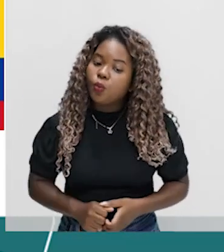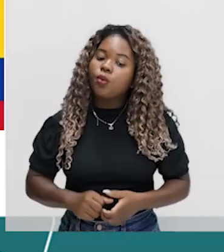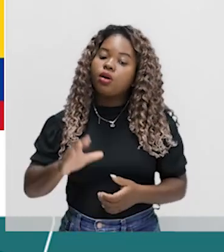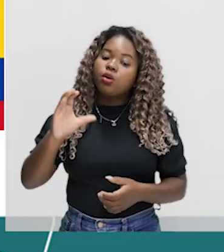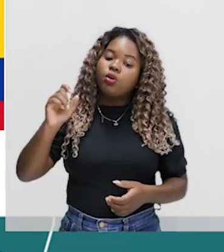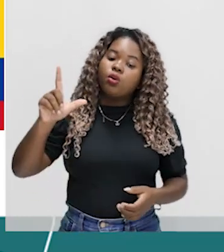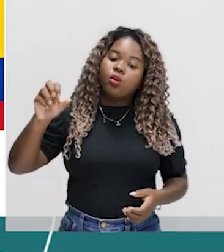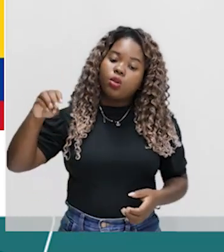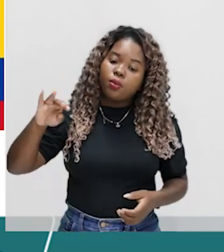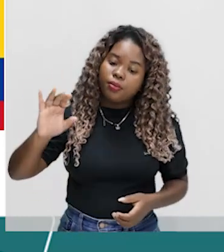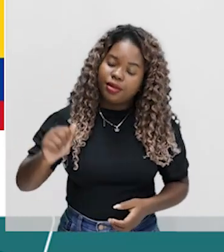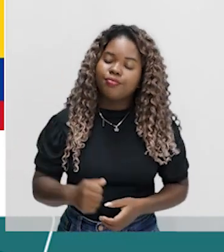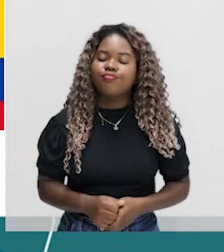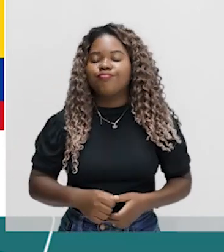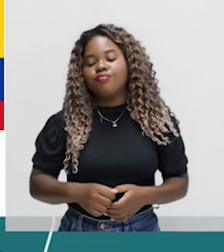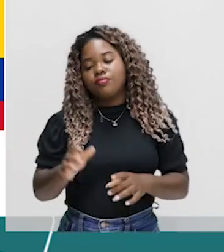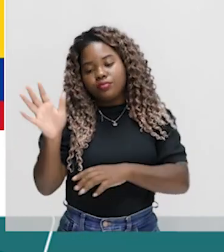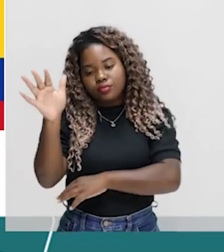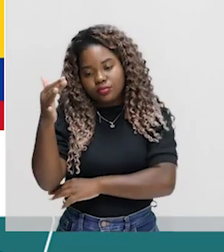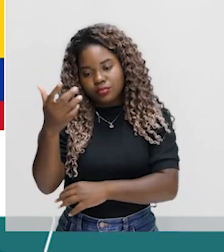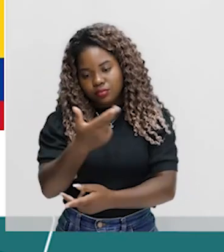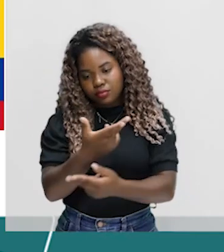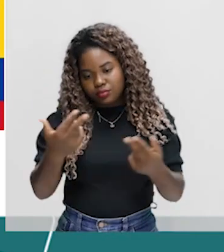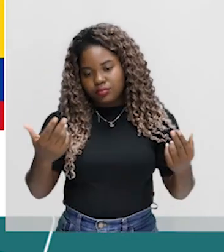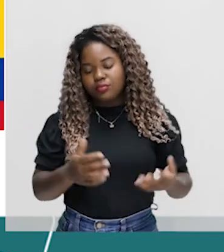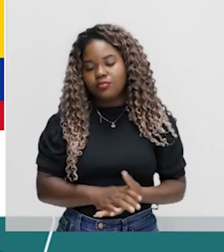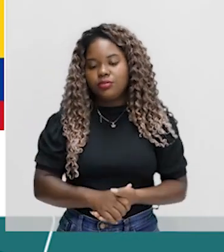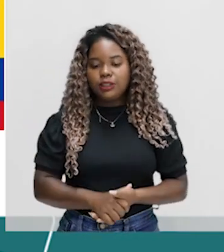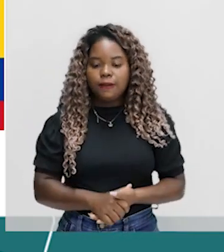Cuba e Colômbia são